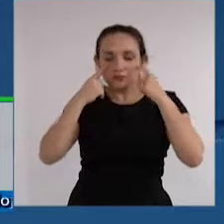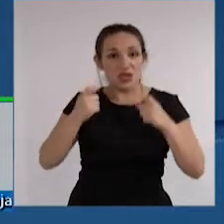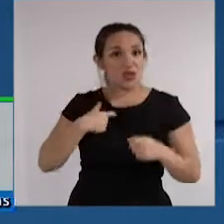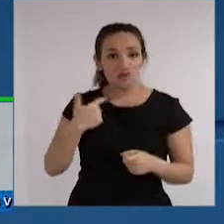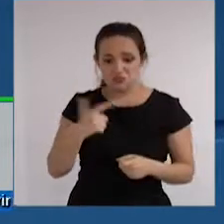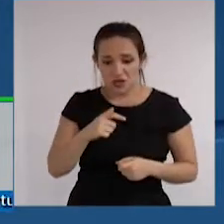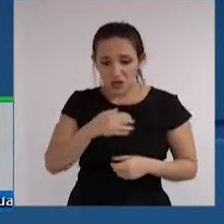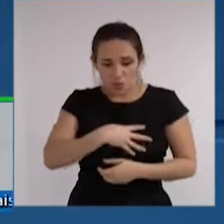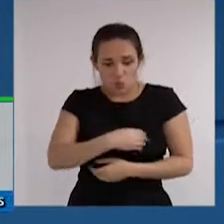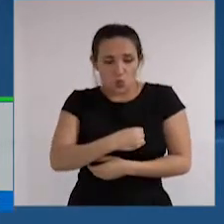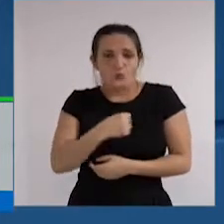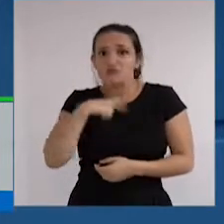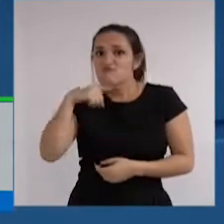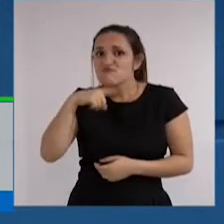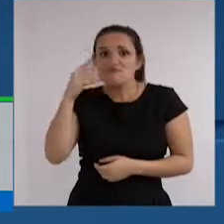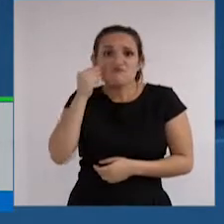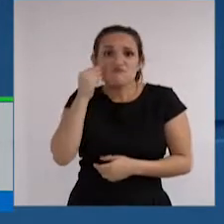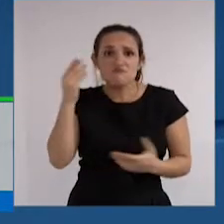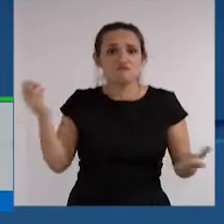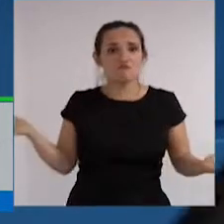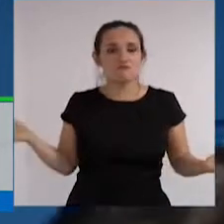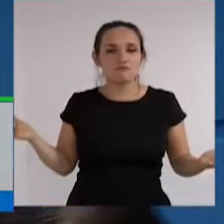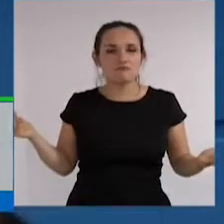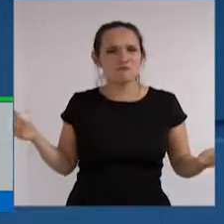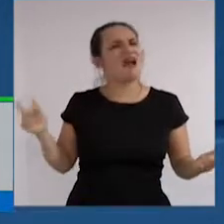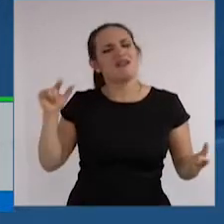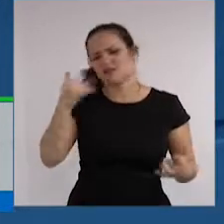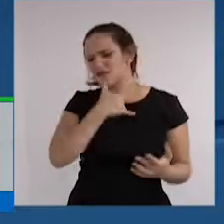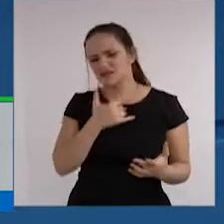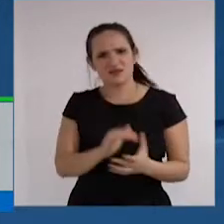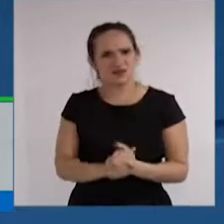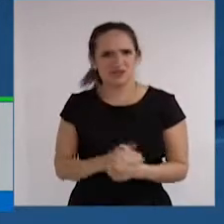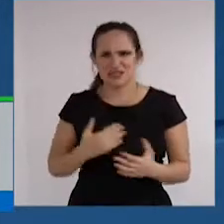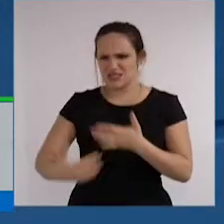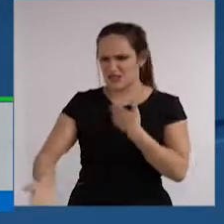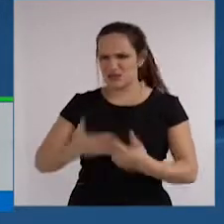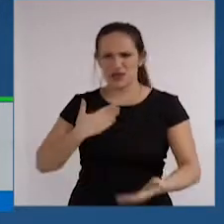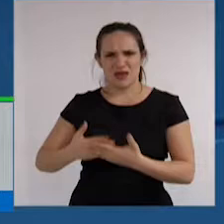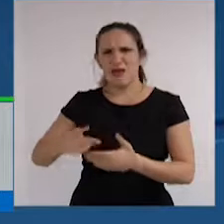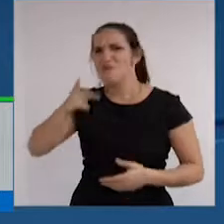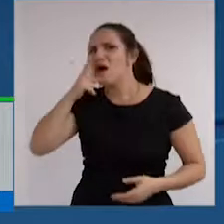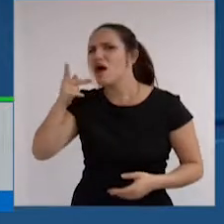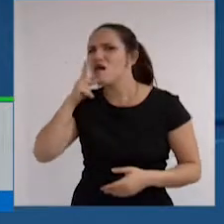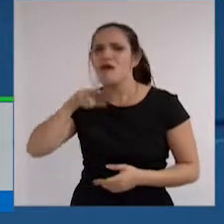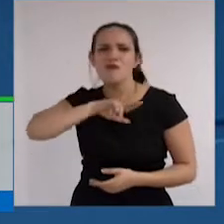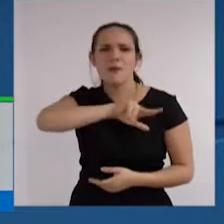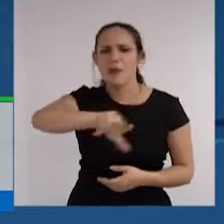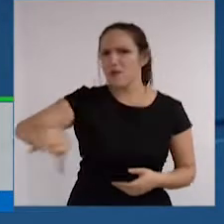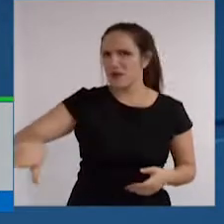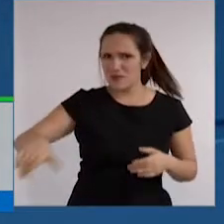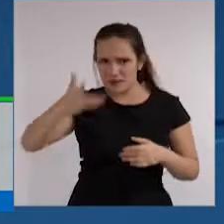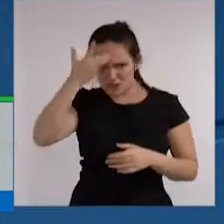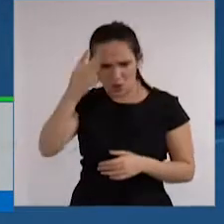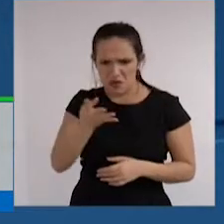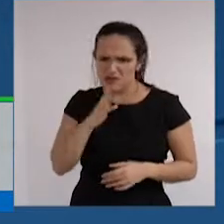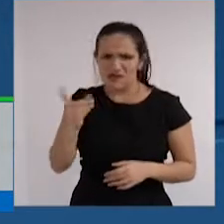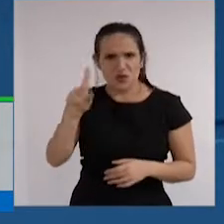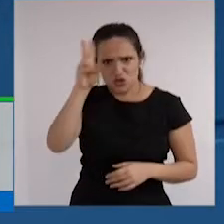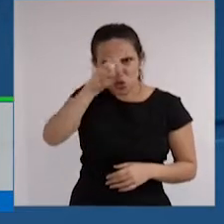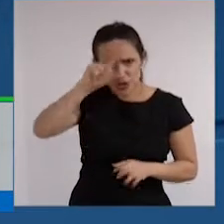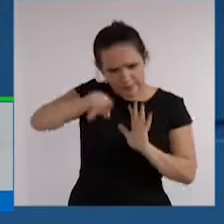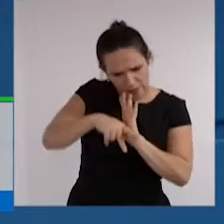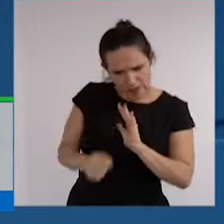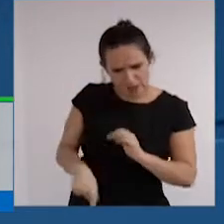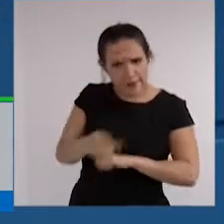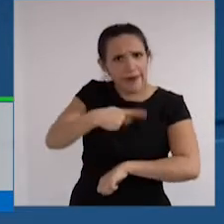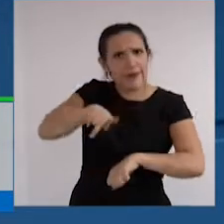precocemente. É lamentável. Independente de cor partidária, não conhece a história do